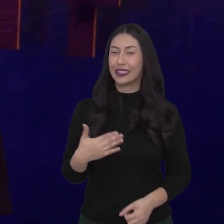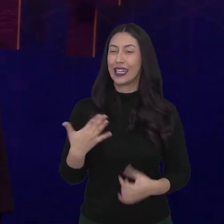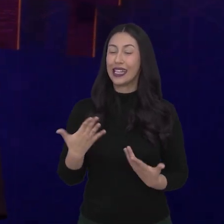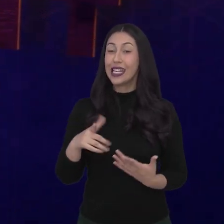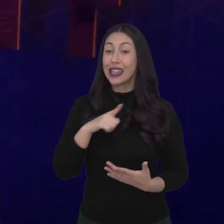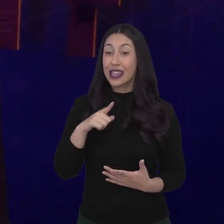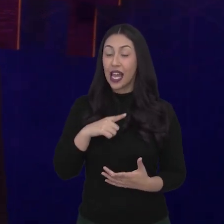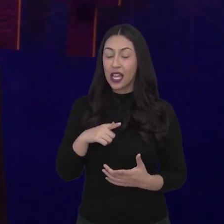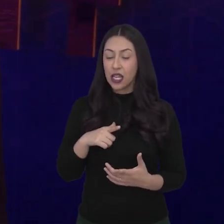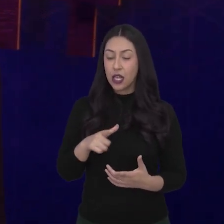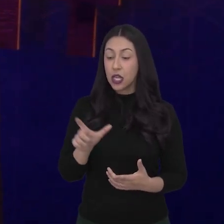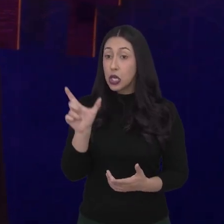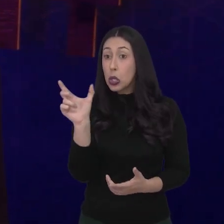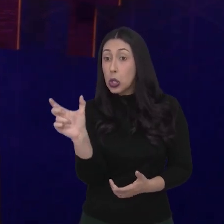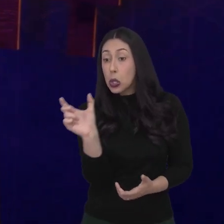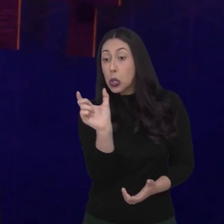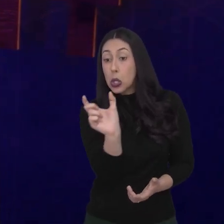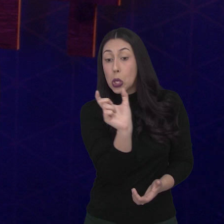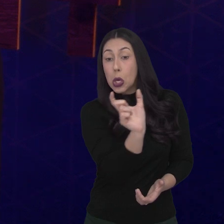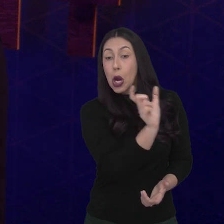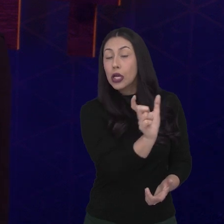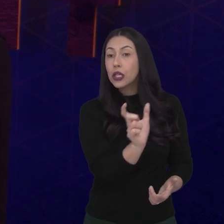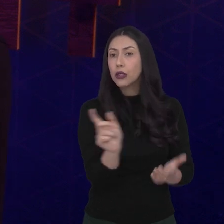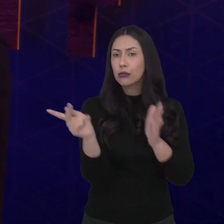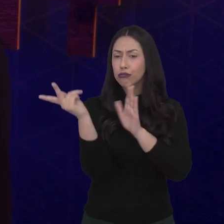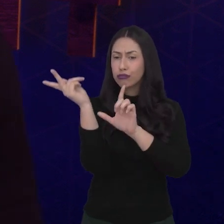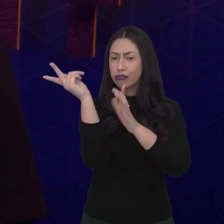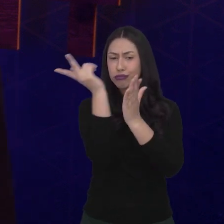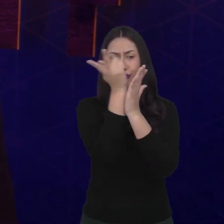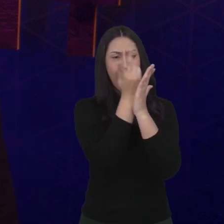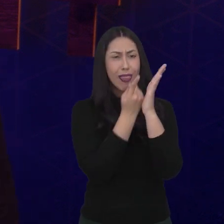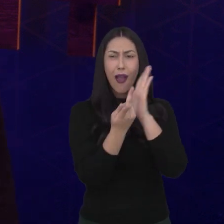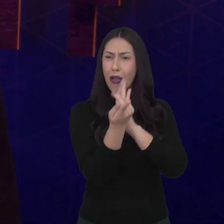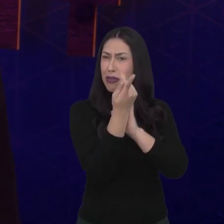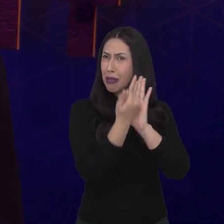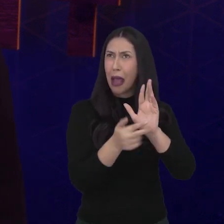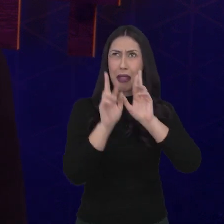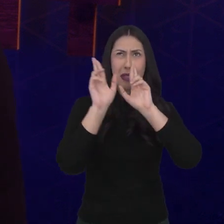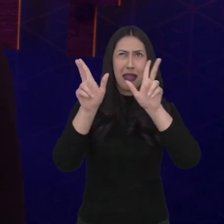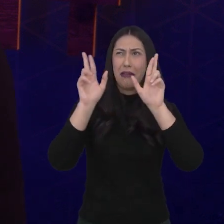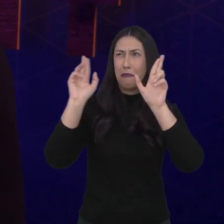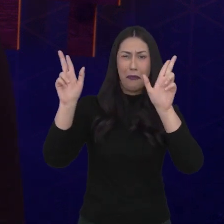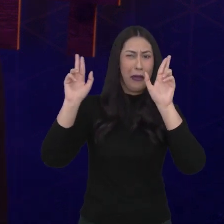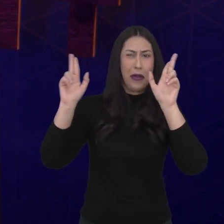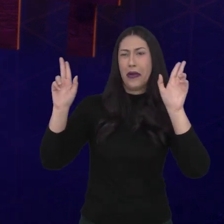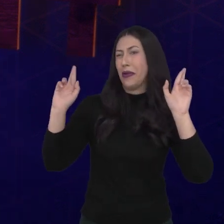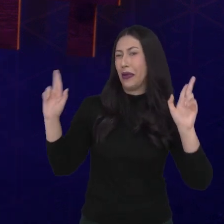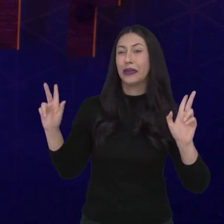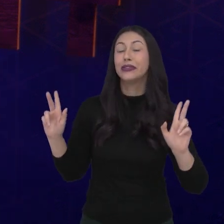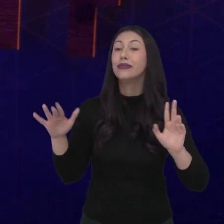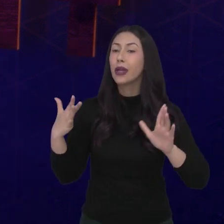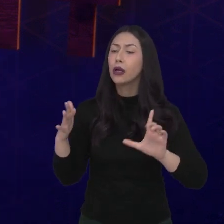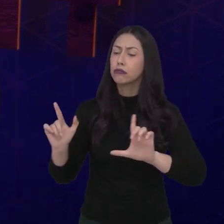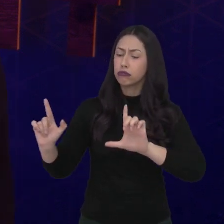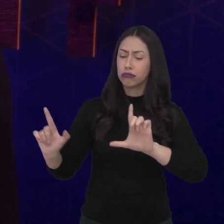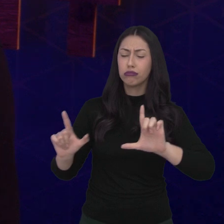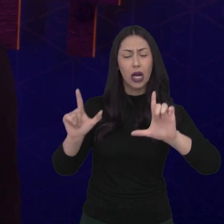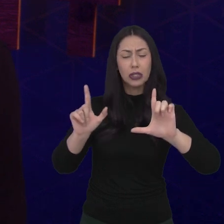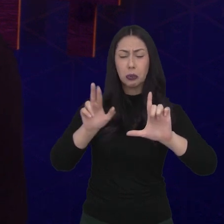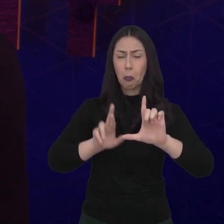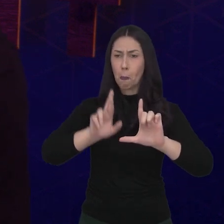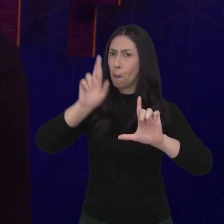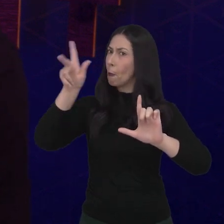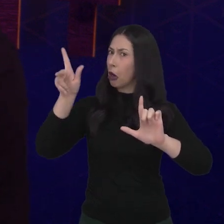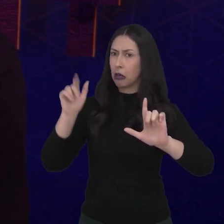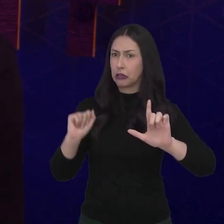tem cartas com imagens bem viajadas, assim, né? E colocaram uma imagem desse